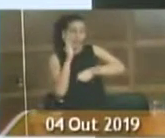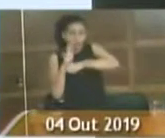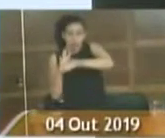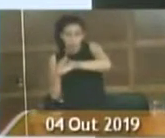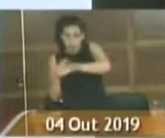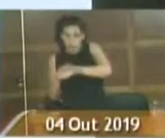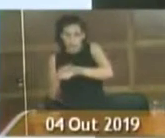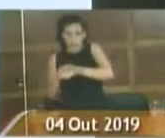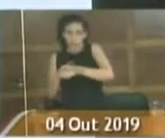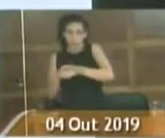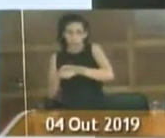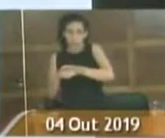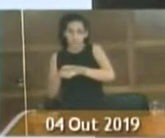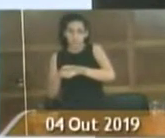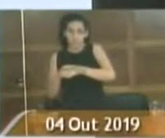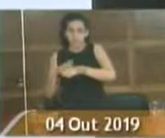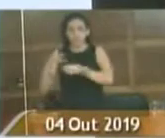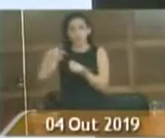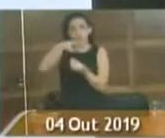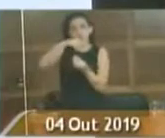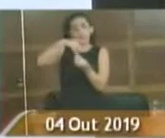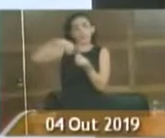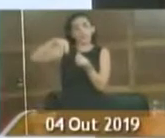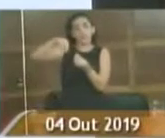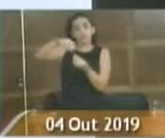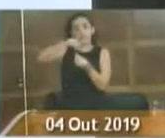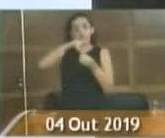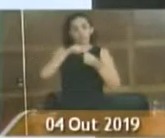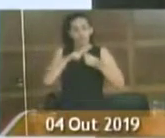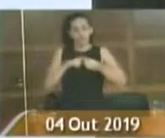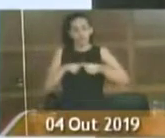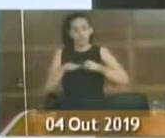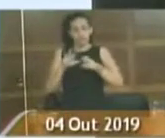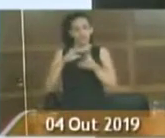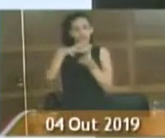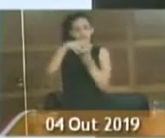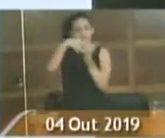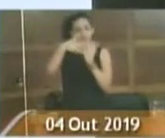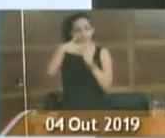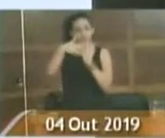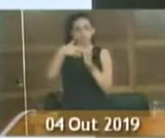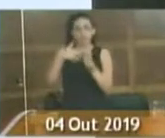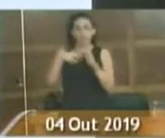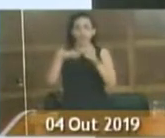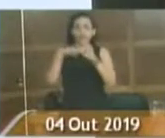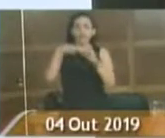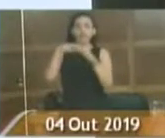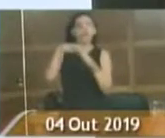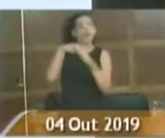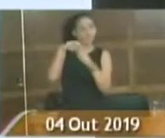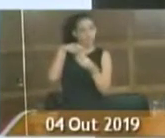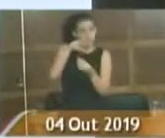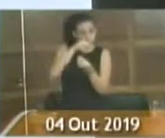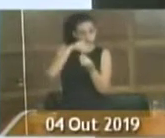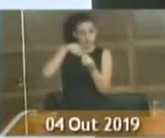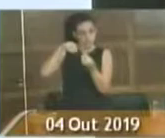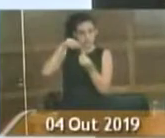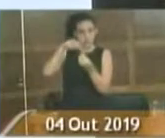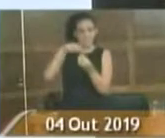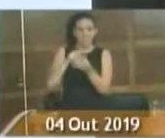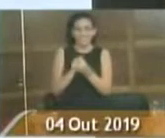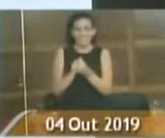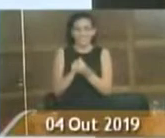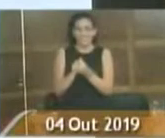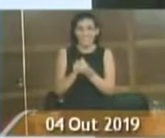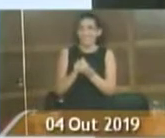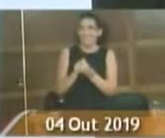doente, esse funguinho, ele fica preso na garrinha. Então, se esse gatinho arranhar